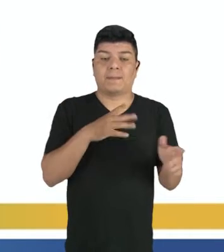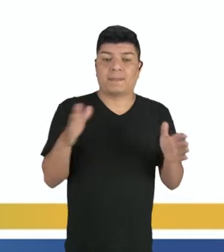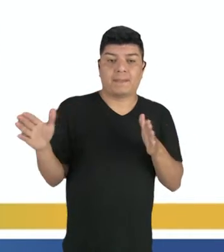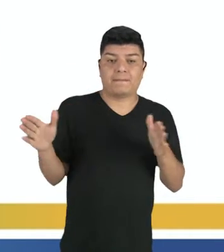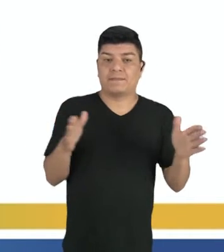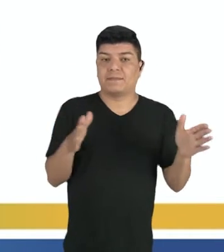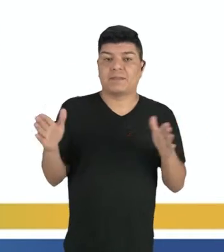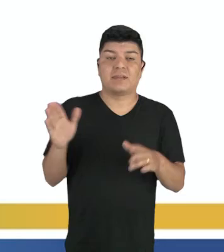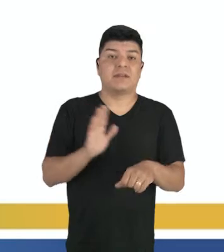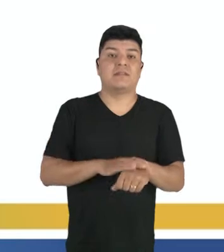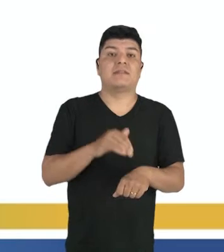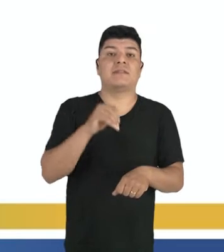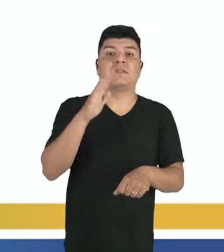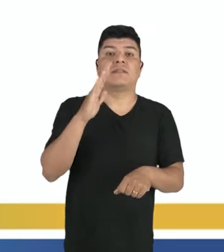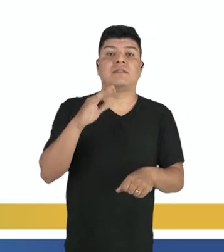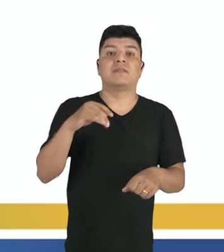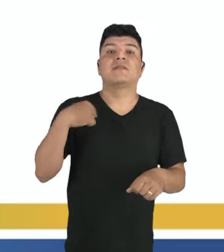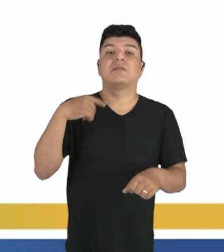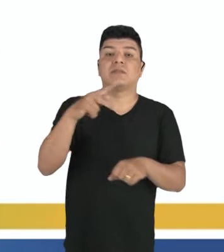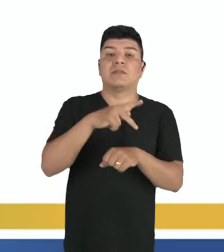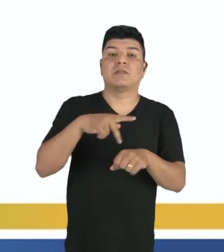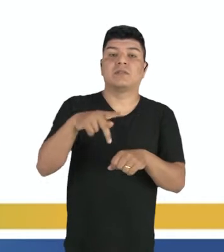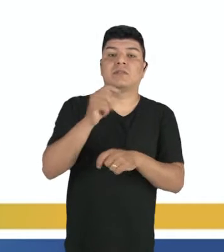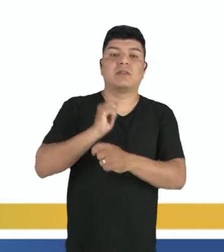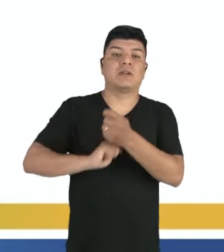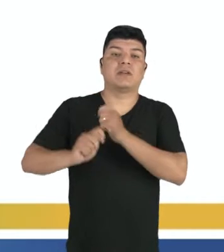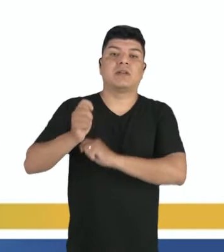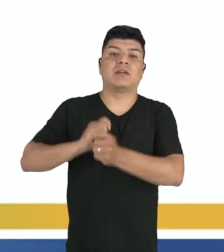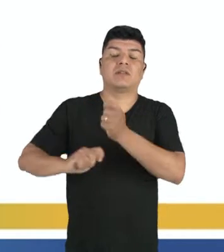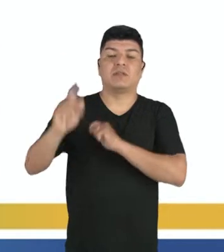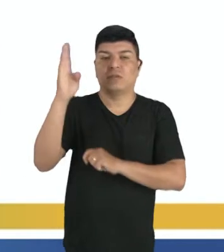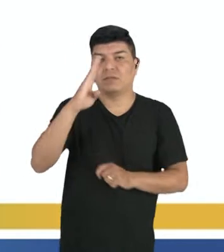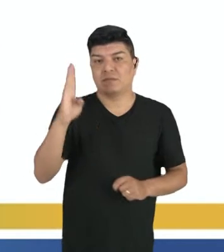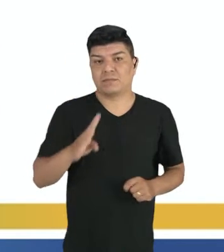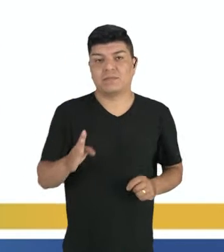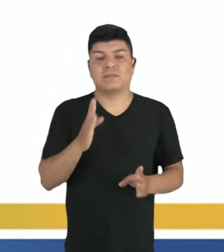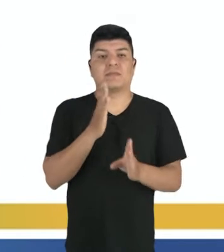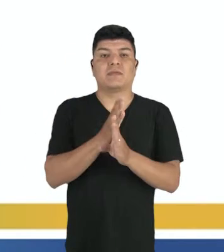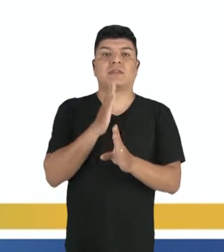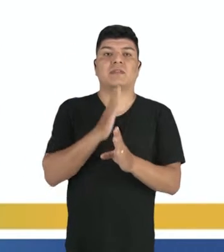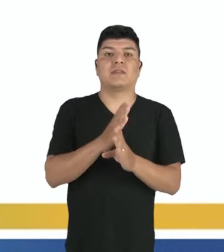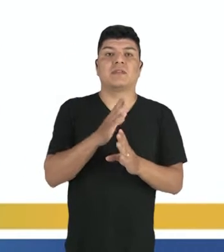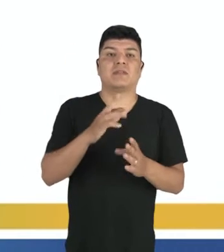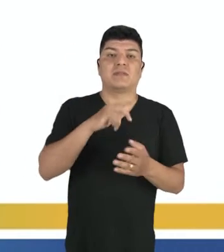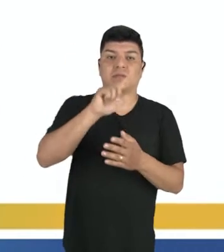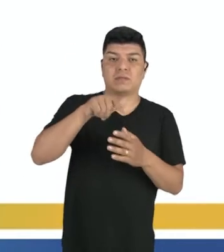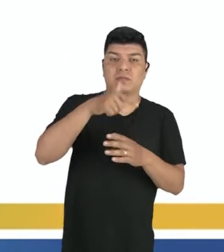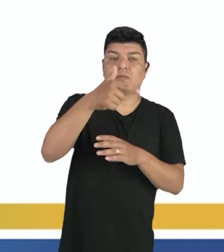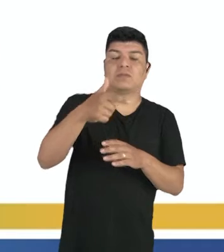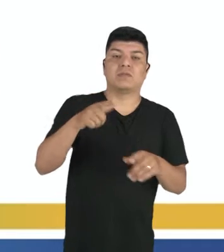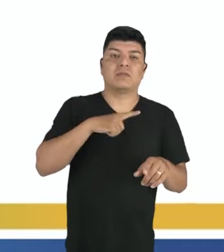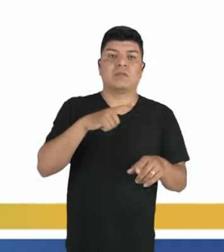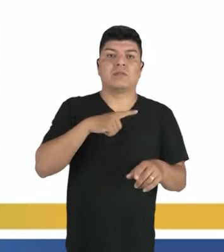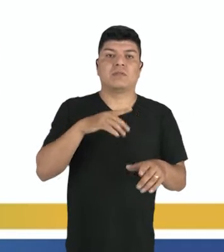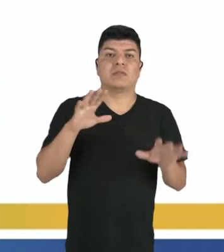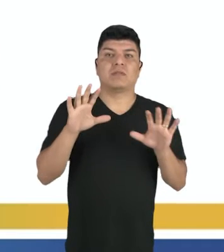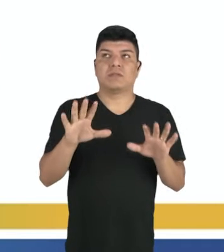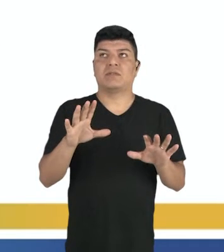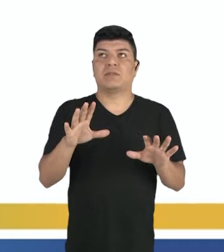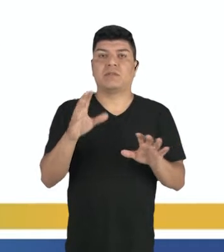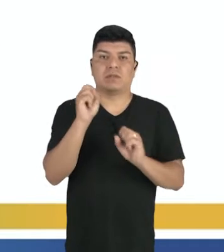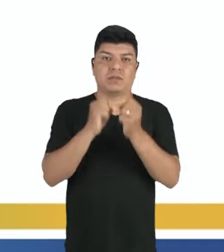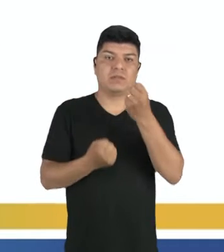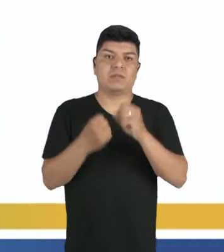início em maior escala a internacionalização da economia brasileira, através das multinacionais. Você sabe que a